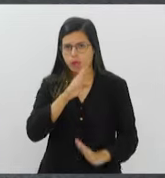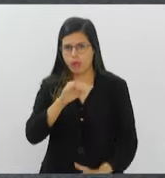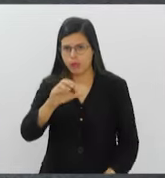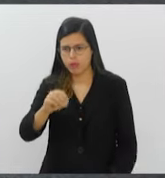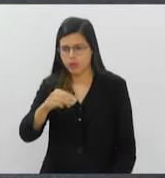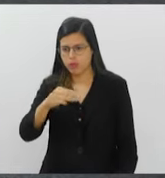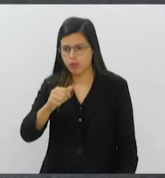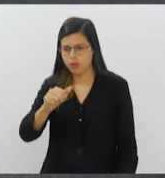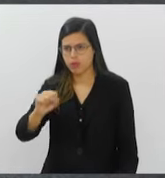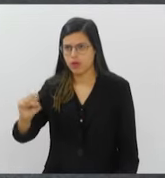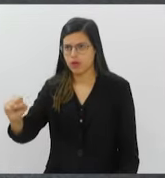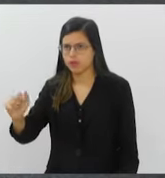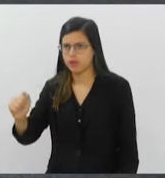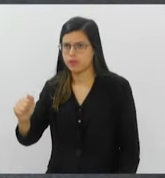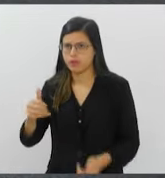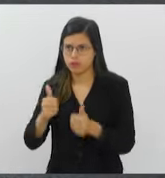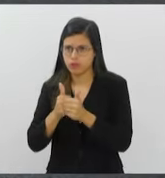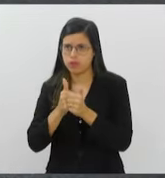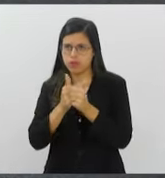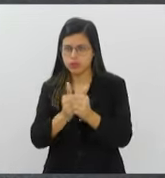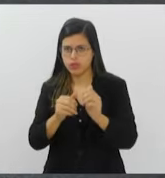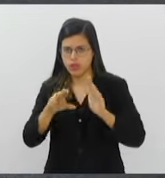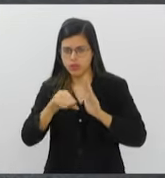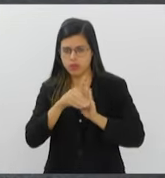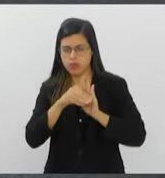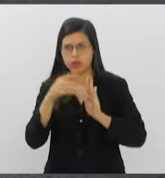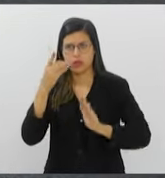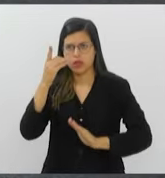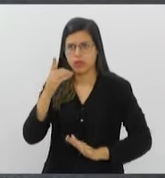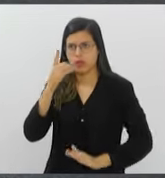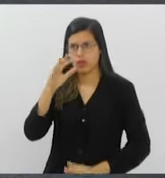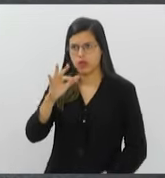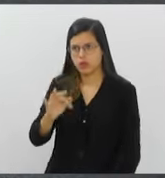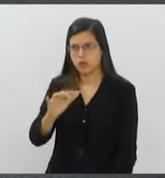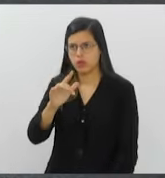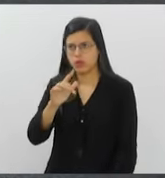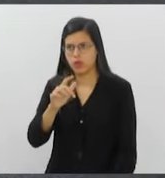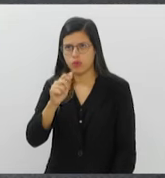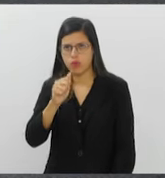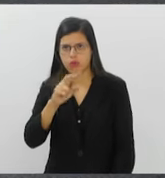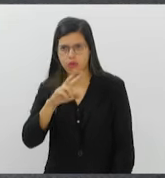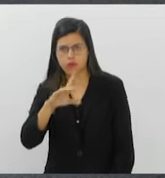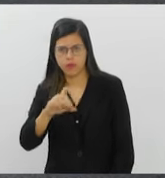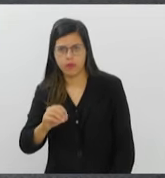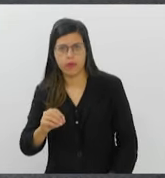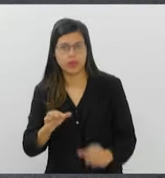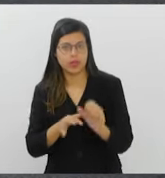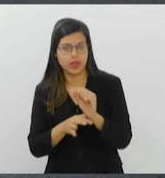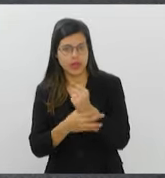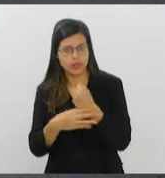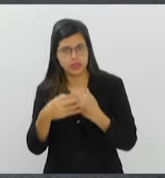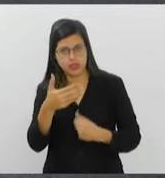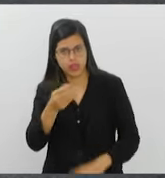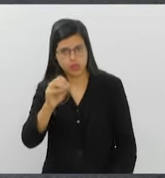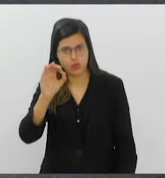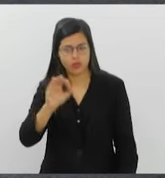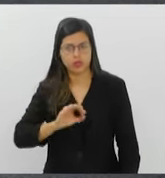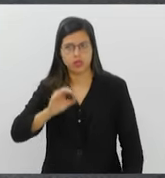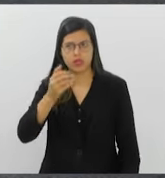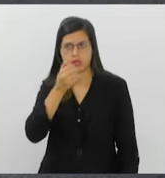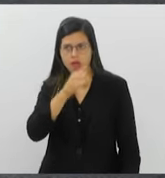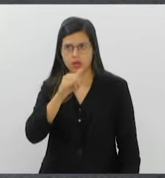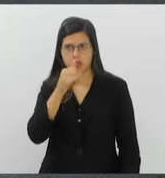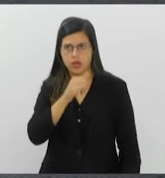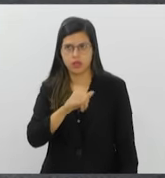eu acompanharia a emenda do deputado Serafini de garantir 10% de energia renovável.